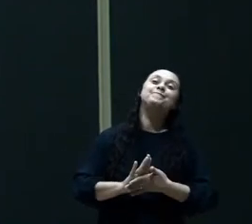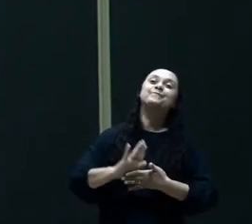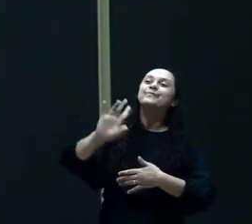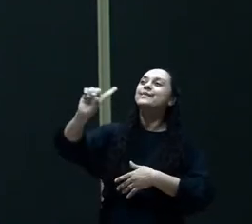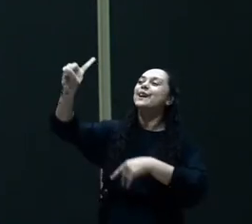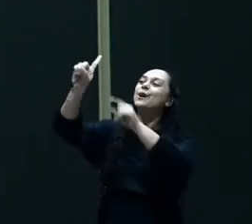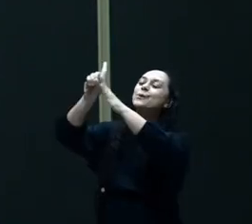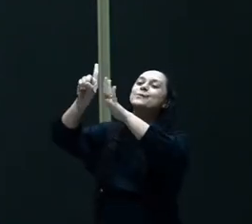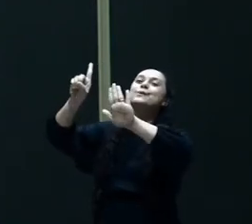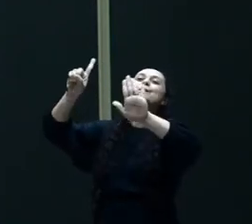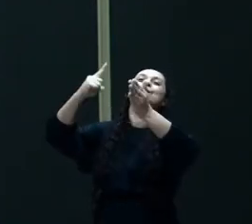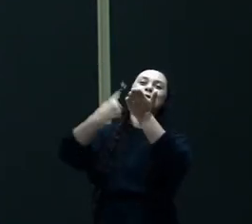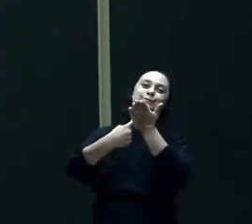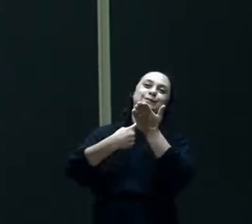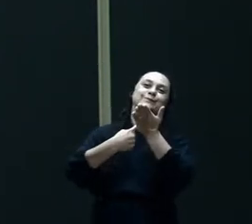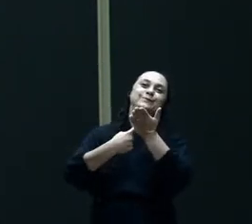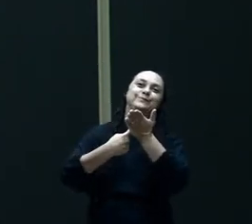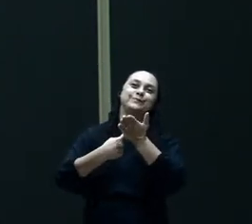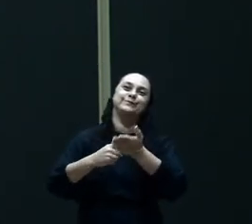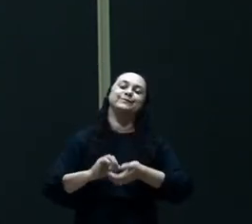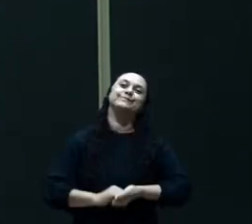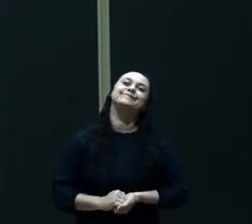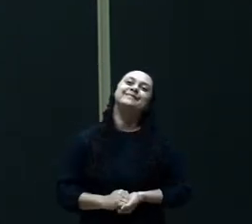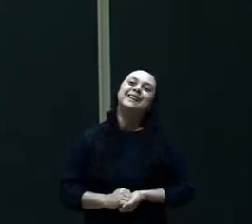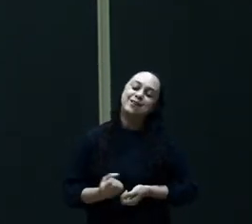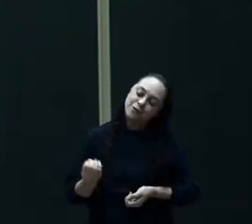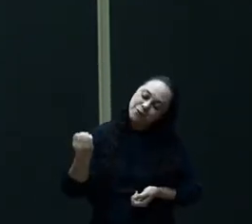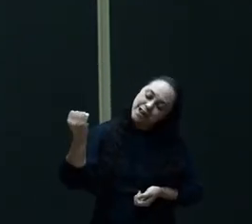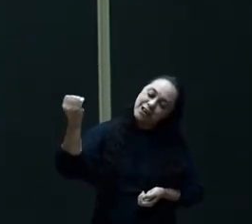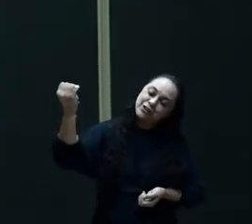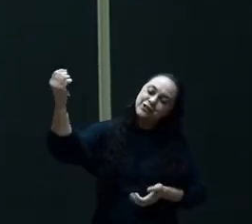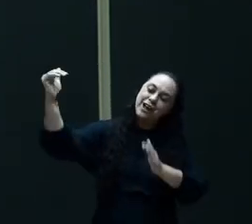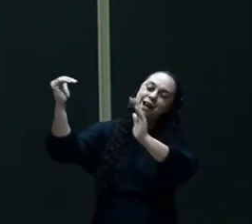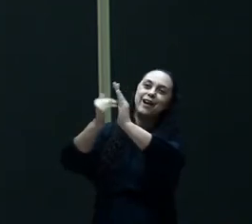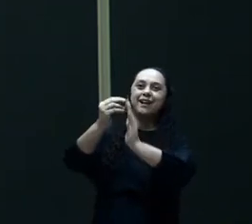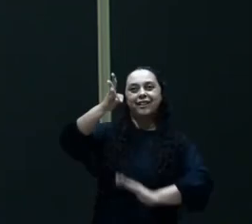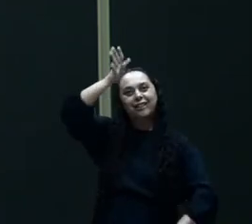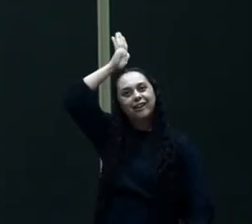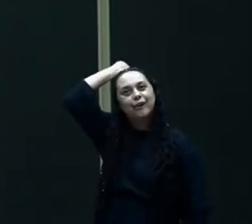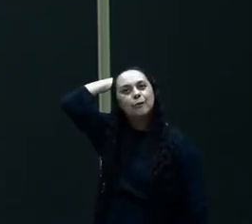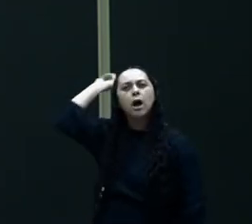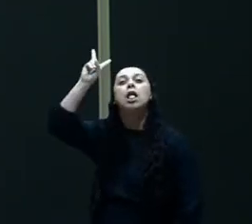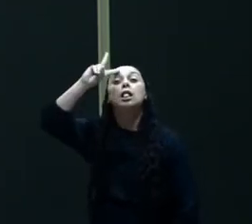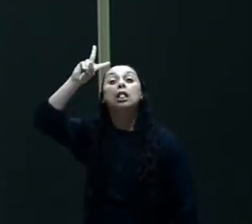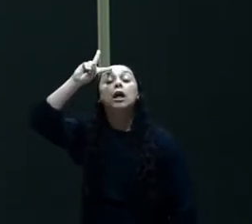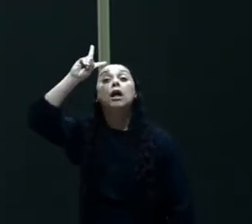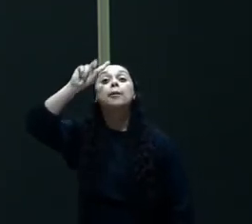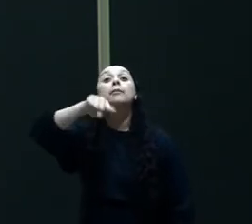cumprida e foi assim que nos dirigimos a arruma Glória lembre-se de uma